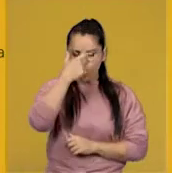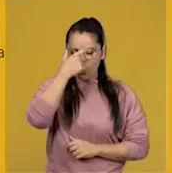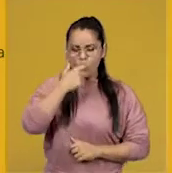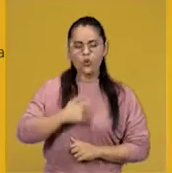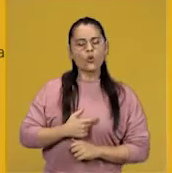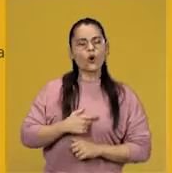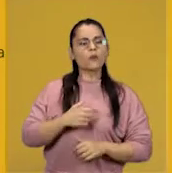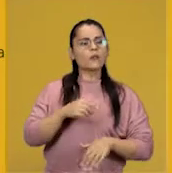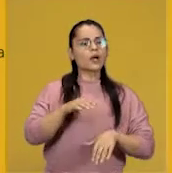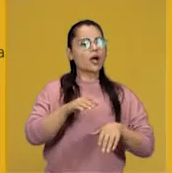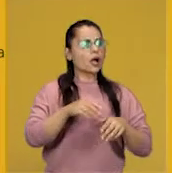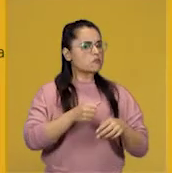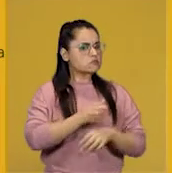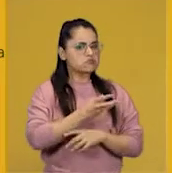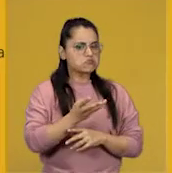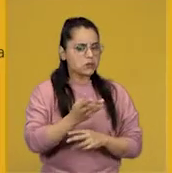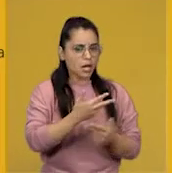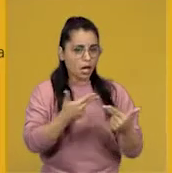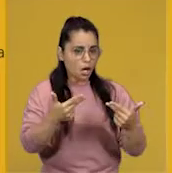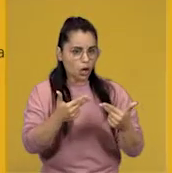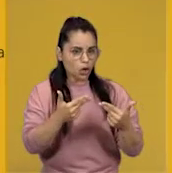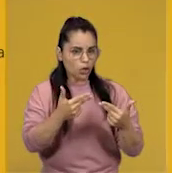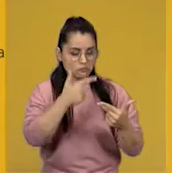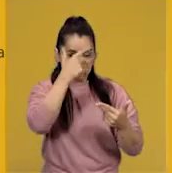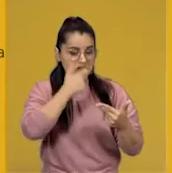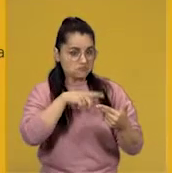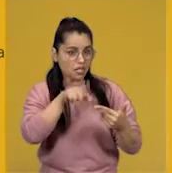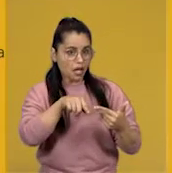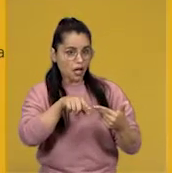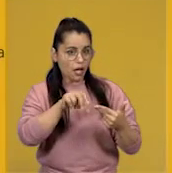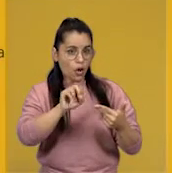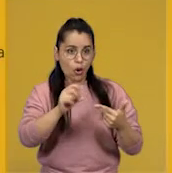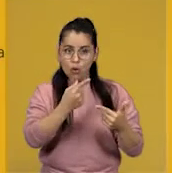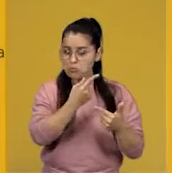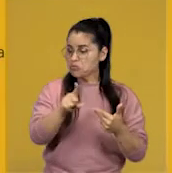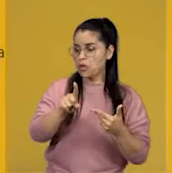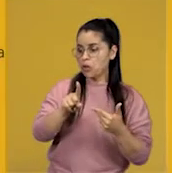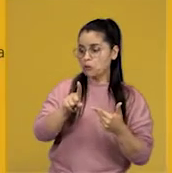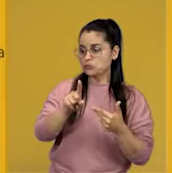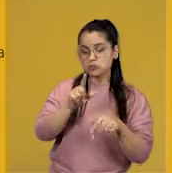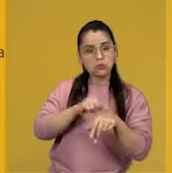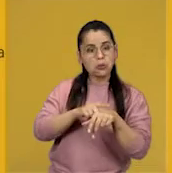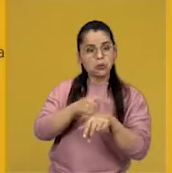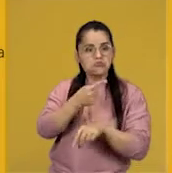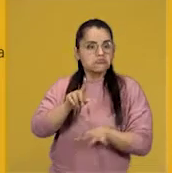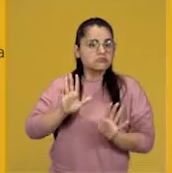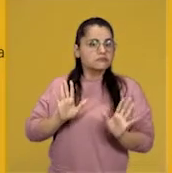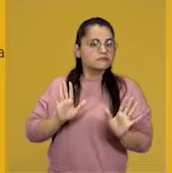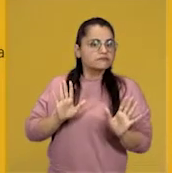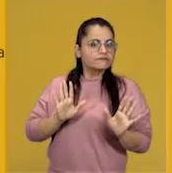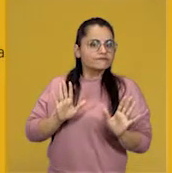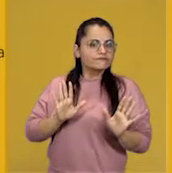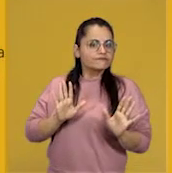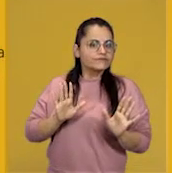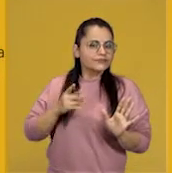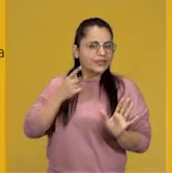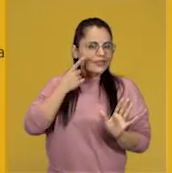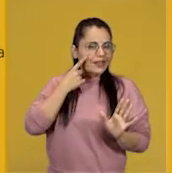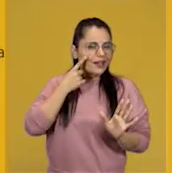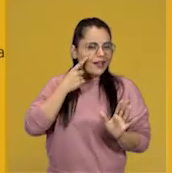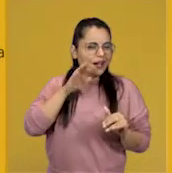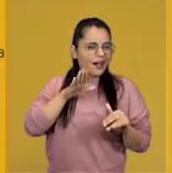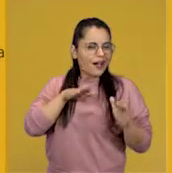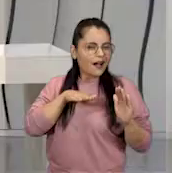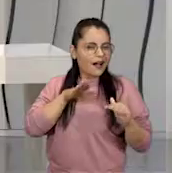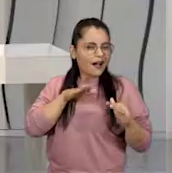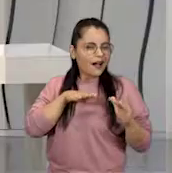coisas, das coisas que são enquanto são, das coisas que não são enquanto não são. Tá vendo como que é relativo? Então, quer